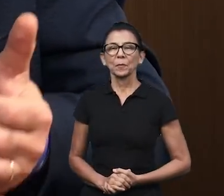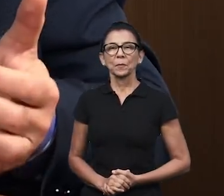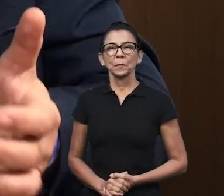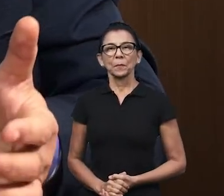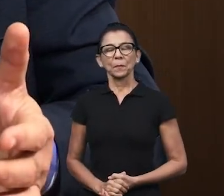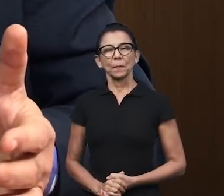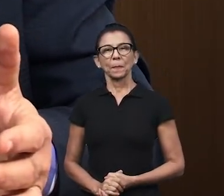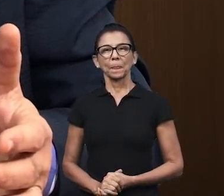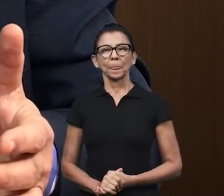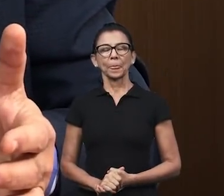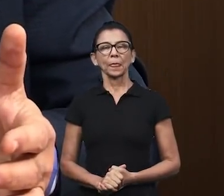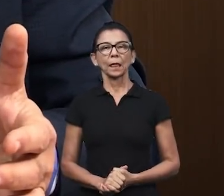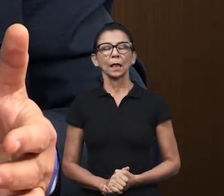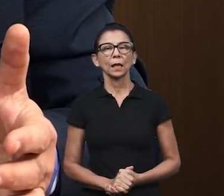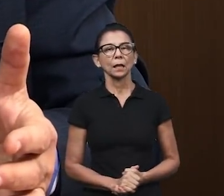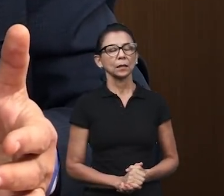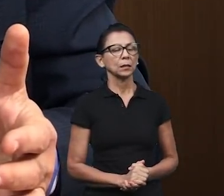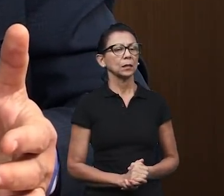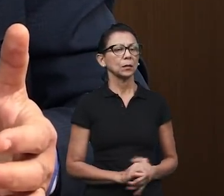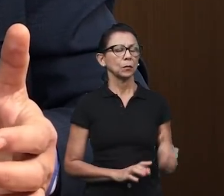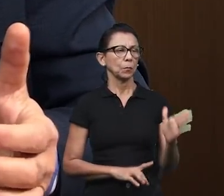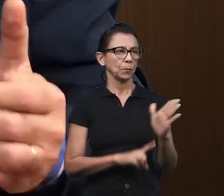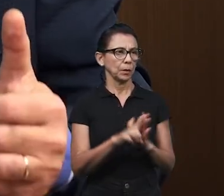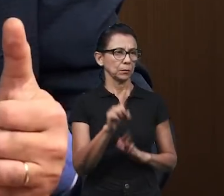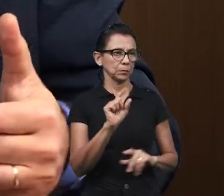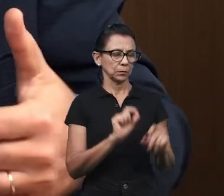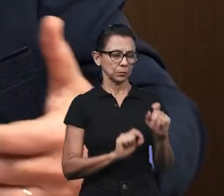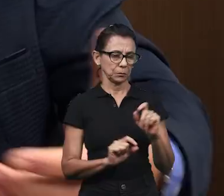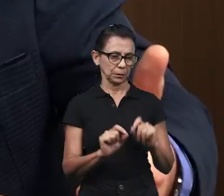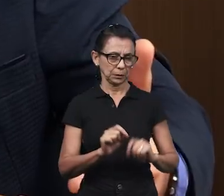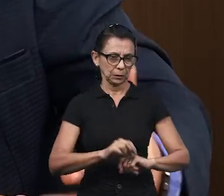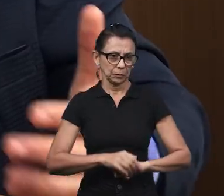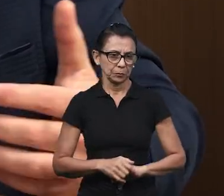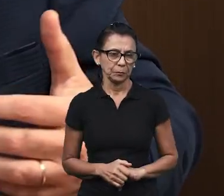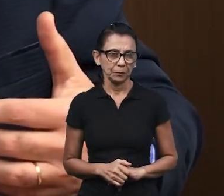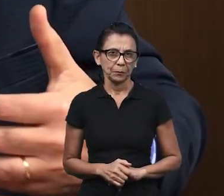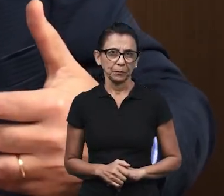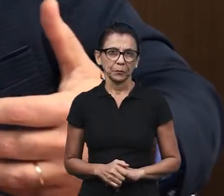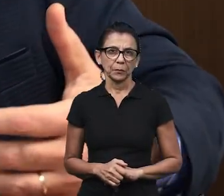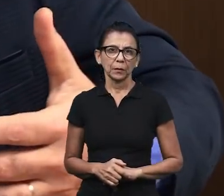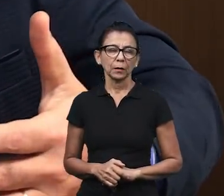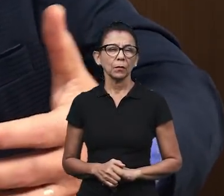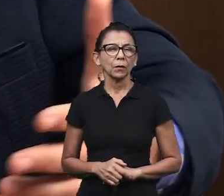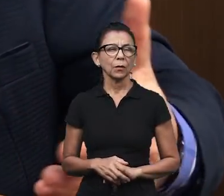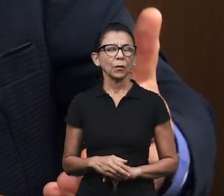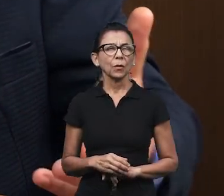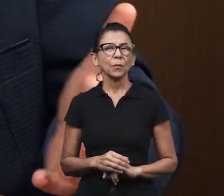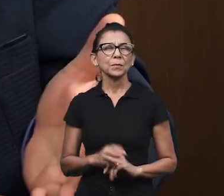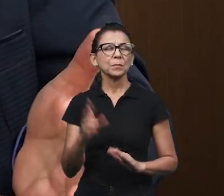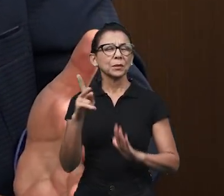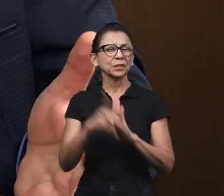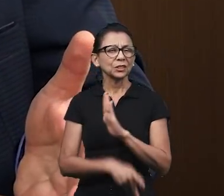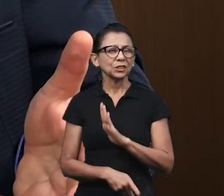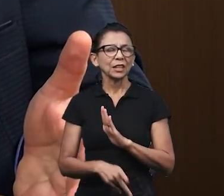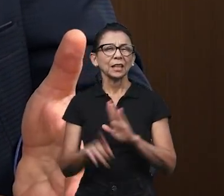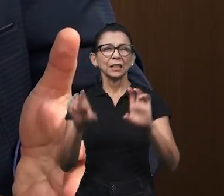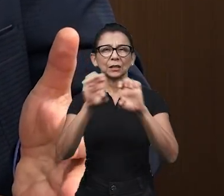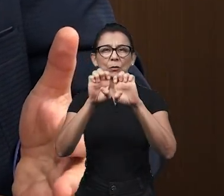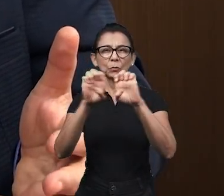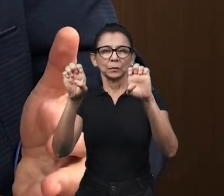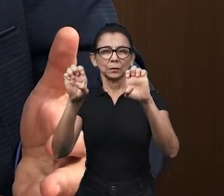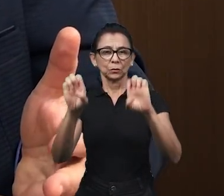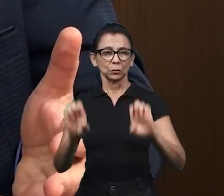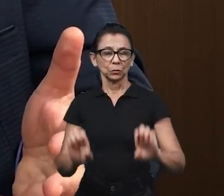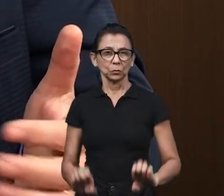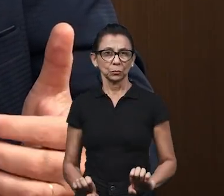a primeira pergunta que eu quero te fazer é que para a gente rodar isso, ou seja, para fazer uma estrutura dessa funcionar, você precisa de